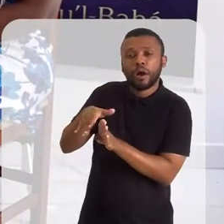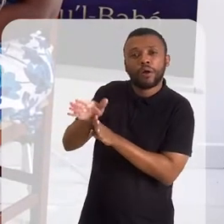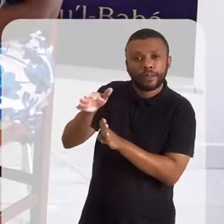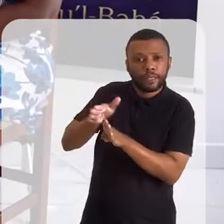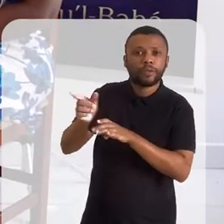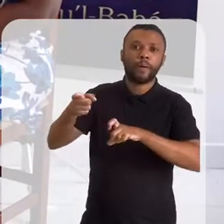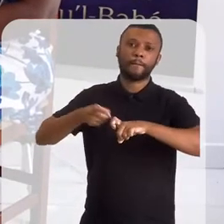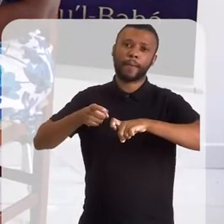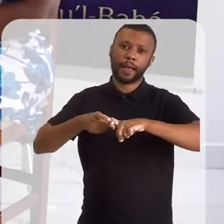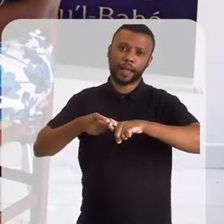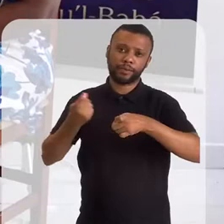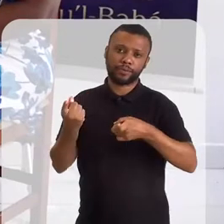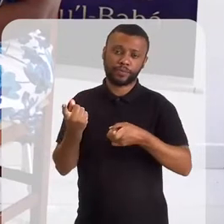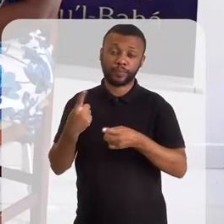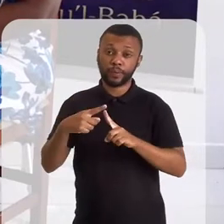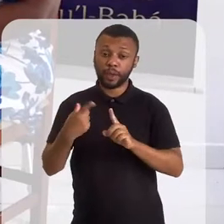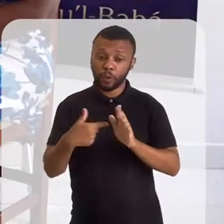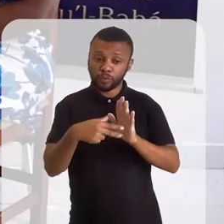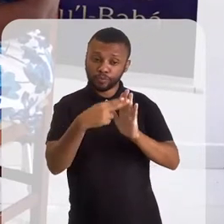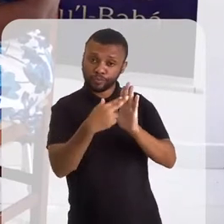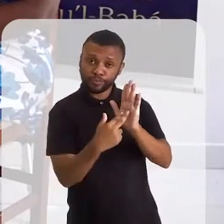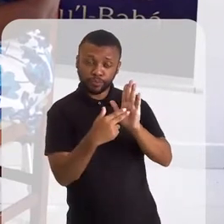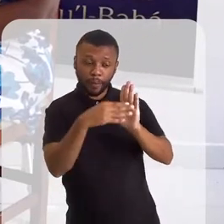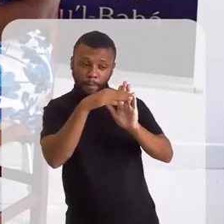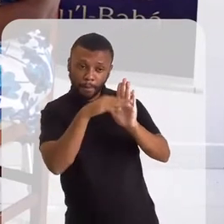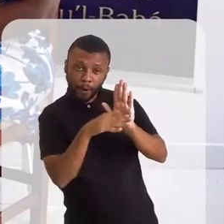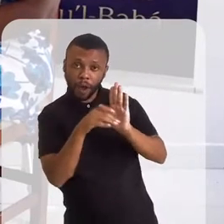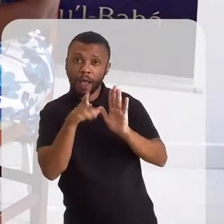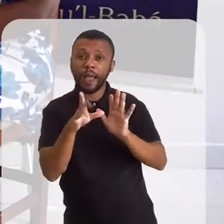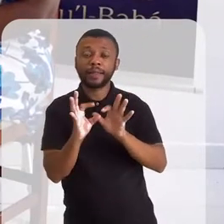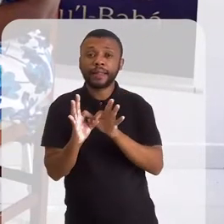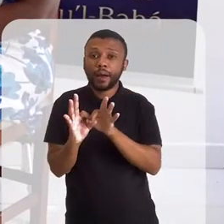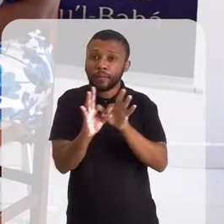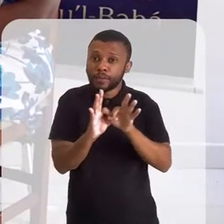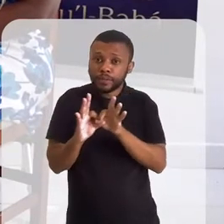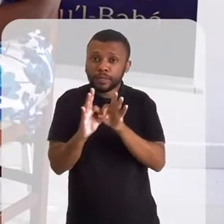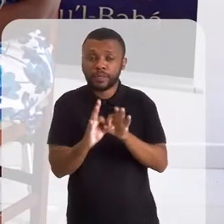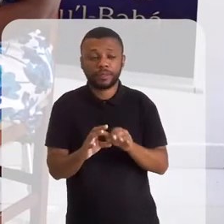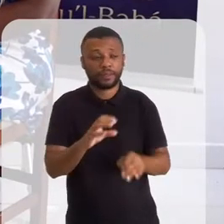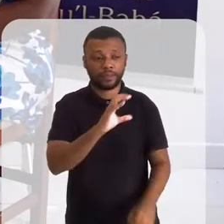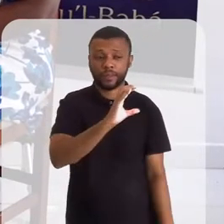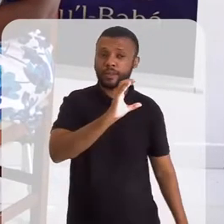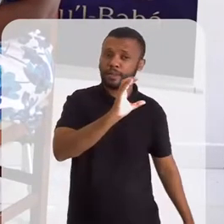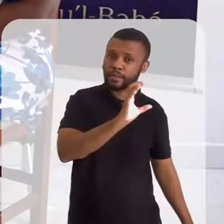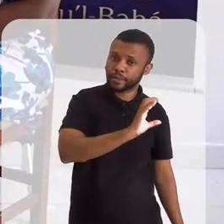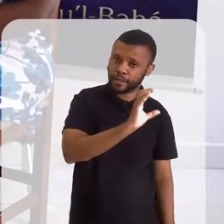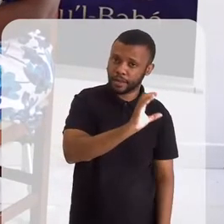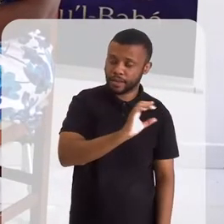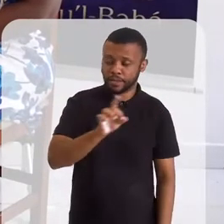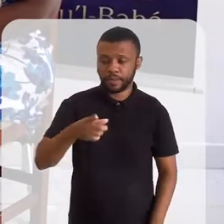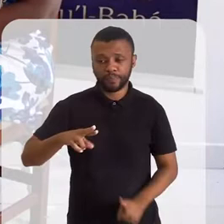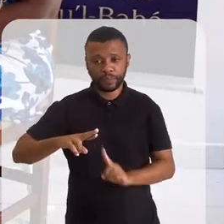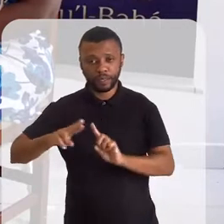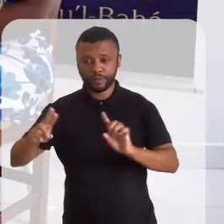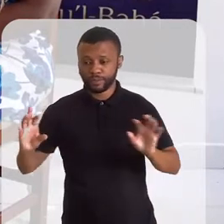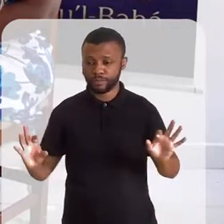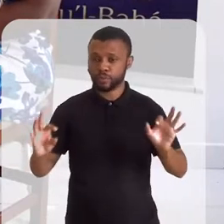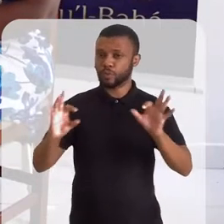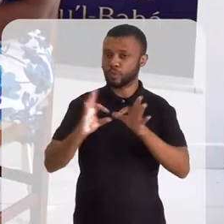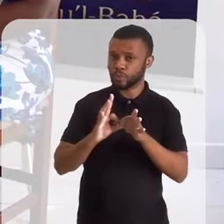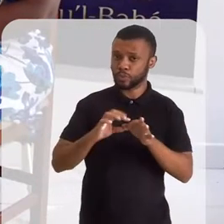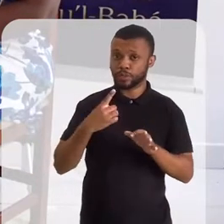a não ser por prescrição médica, né? Certo. Que um dos princípios da fé Bahá'í é a questão da harmonia entre ciência e